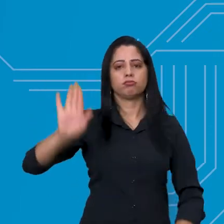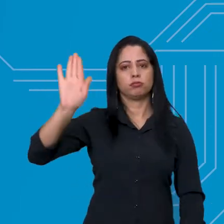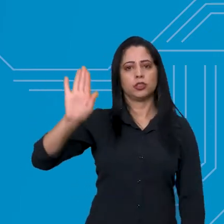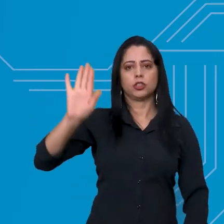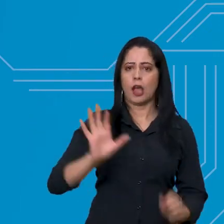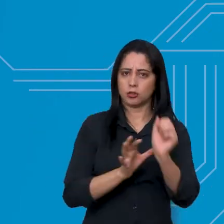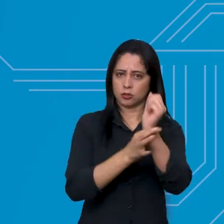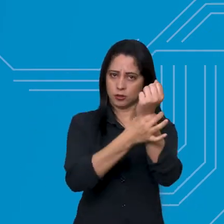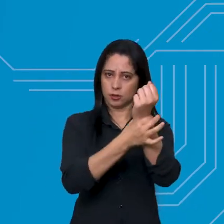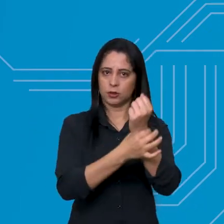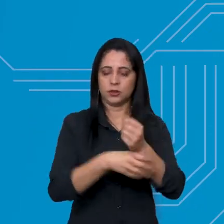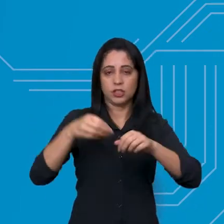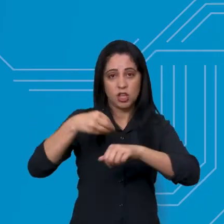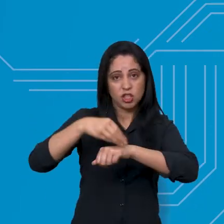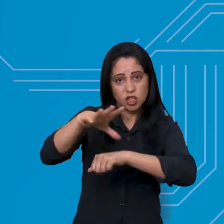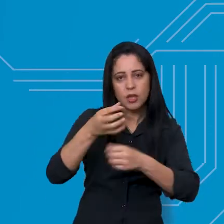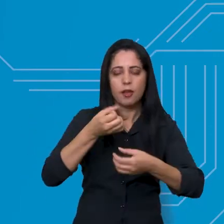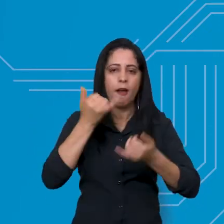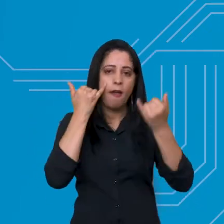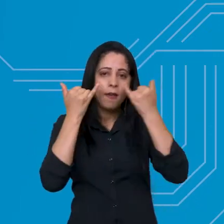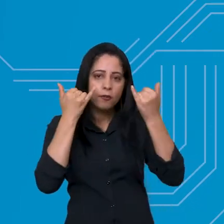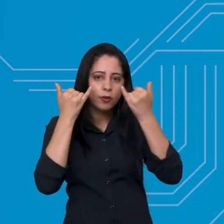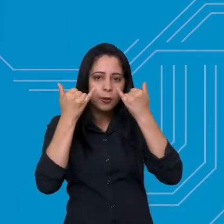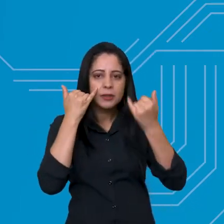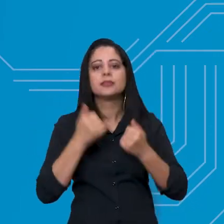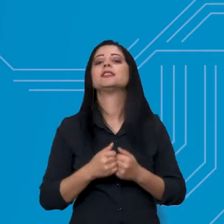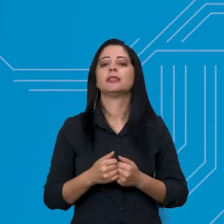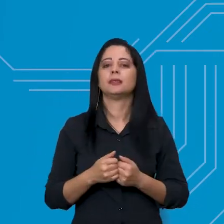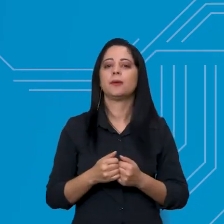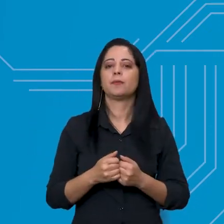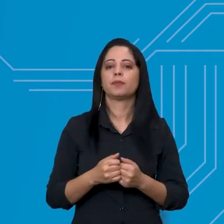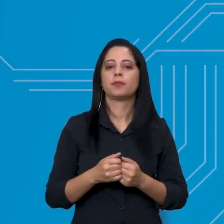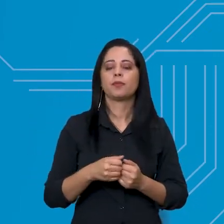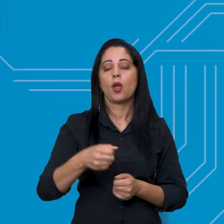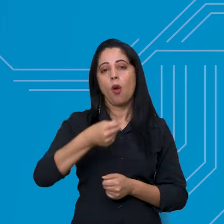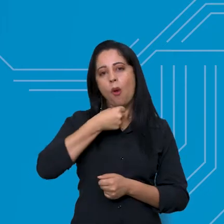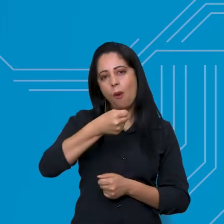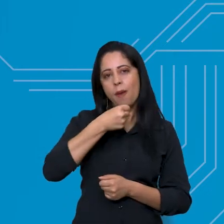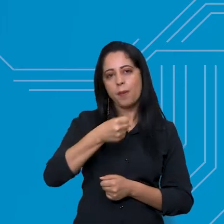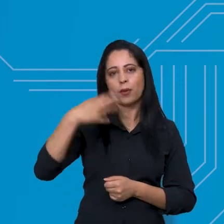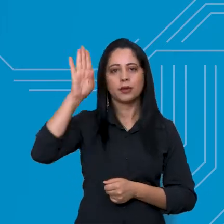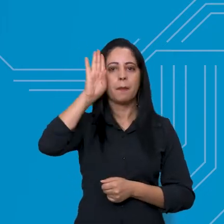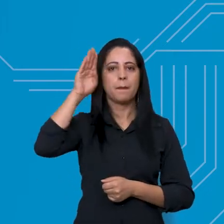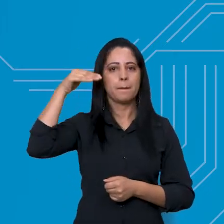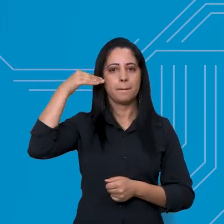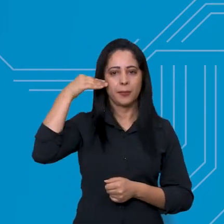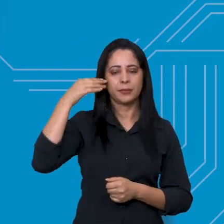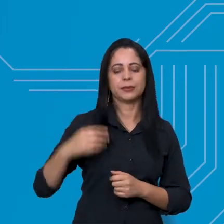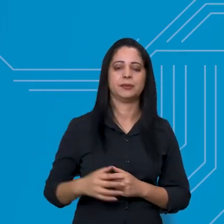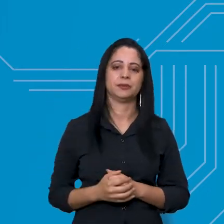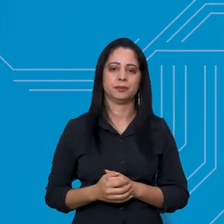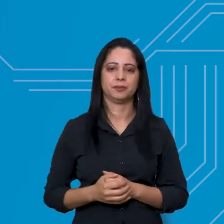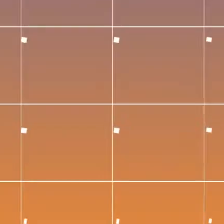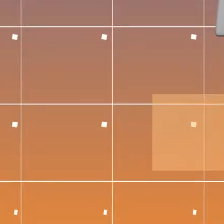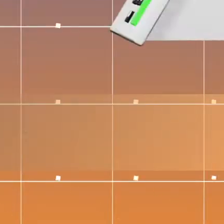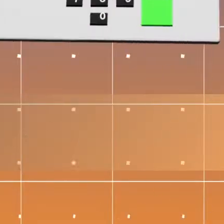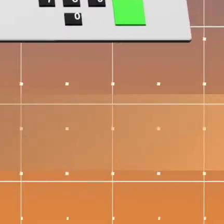escolher um candidato com segurança. Todas as dicas e informações, quem vai passar para a gente é o repórter Bruno